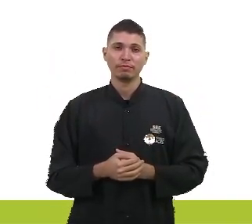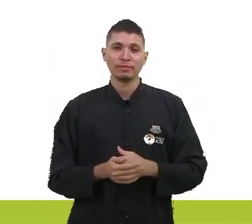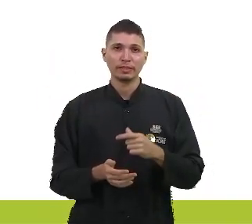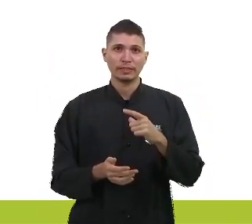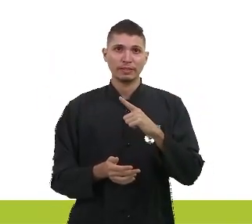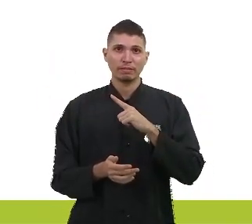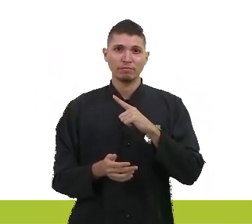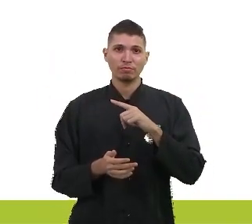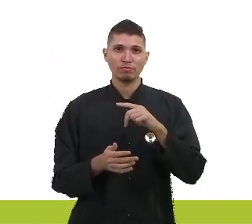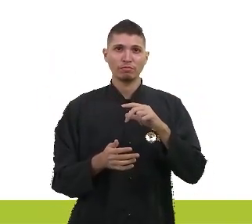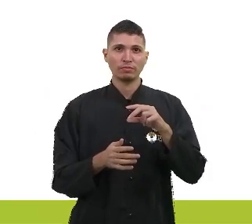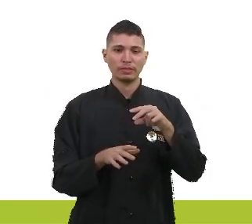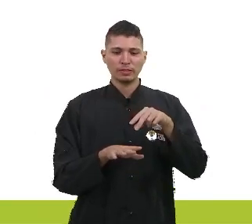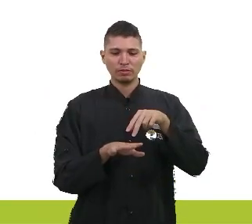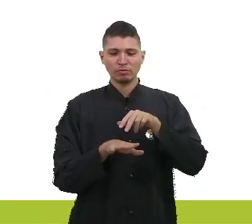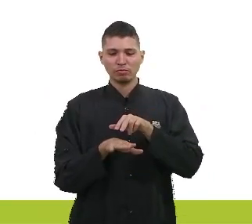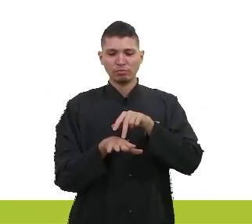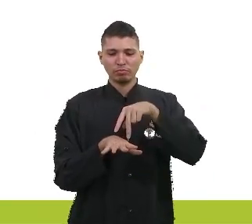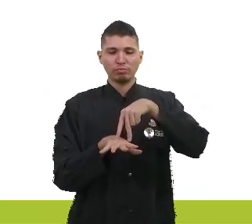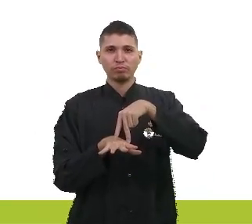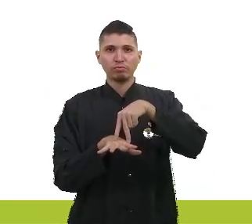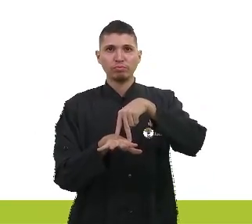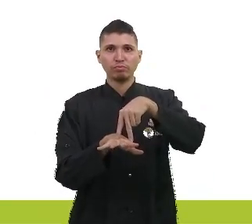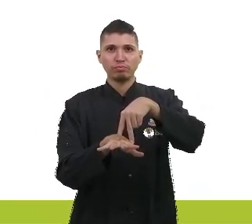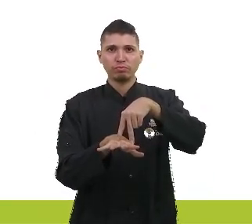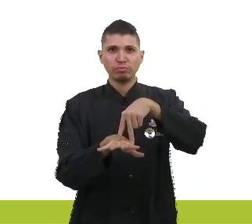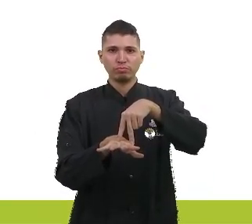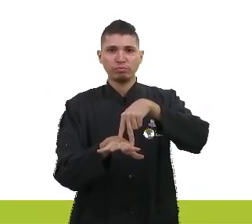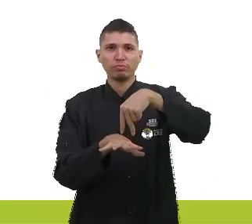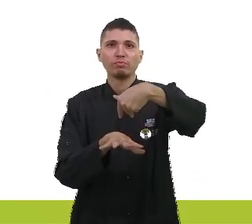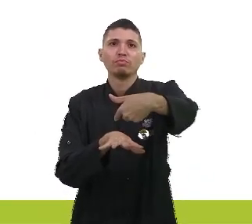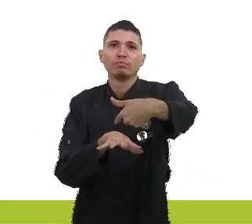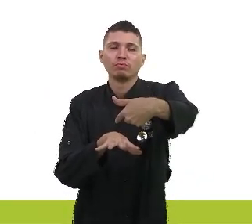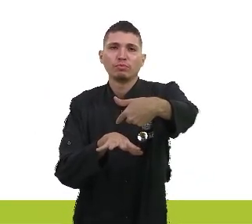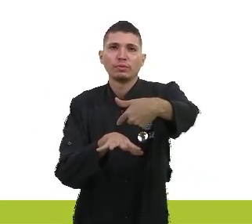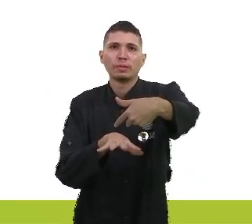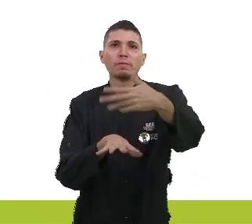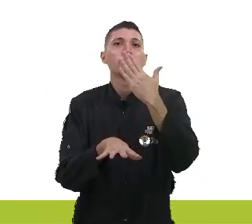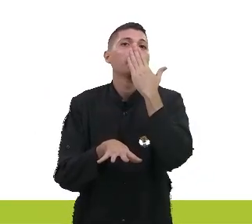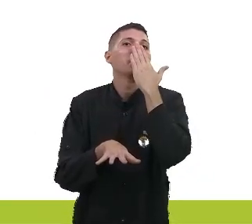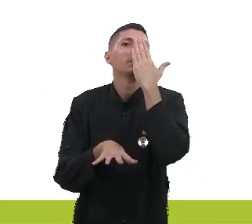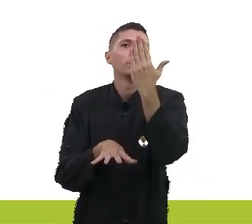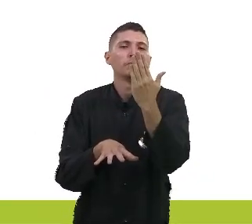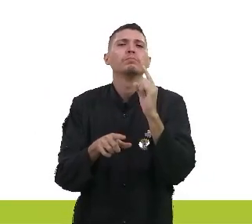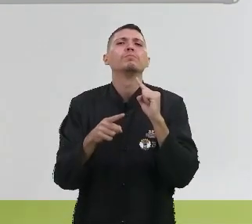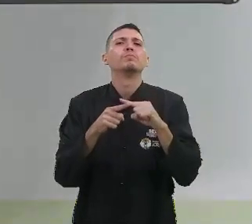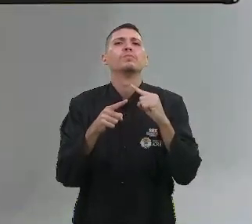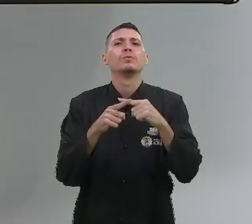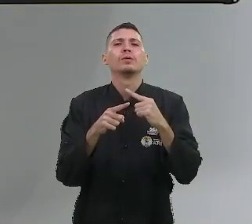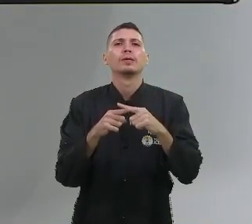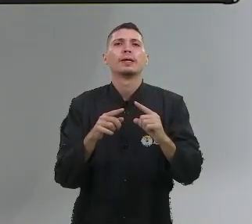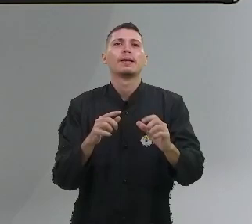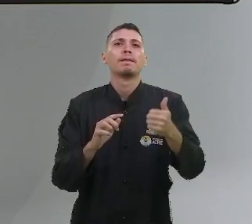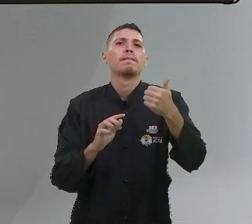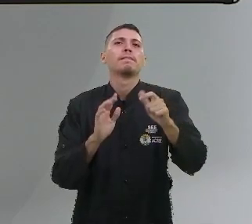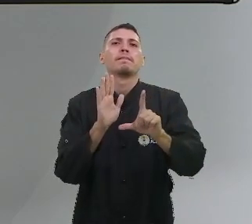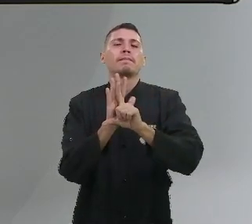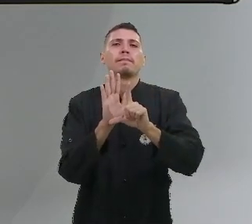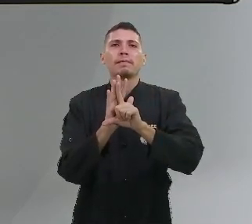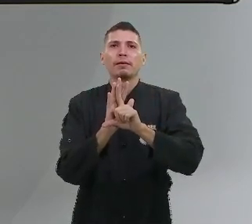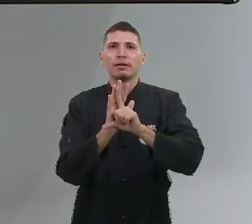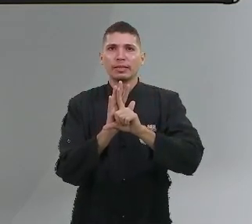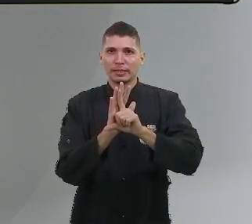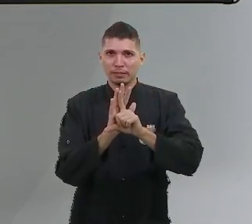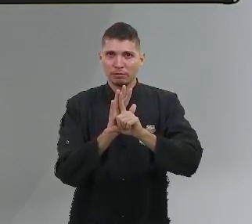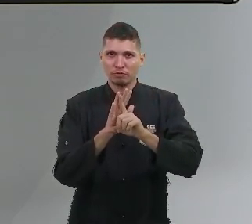Eles vão ser o quê? Lançados para frente. Por quê? Porque a primeira lei de Newton diz que se eu tenho um corpo que